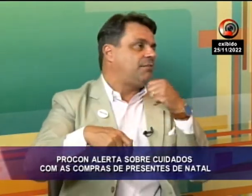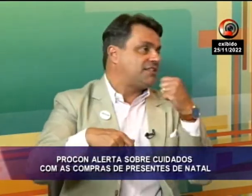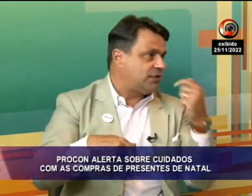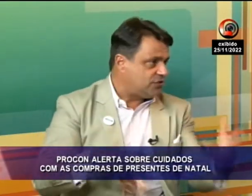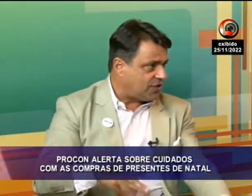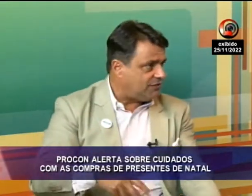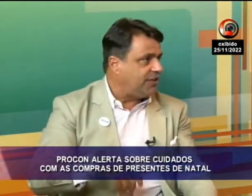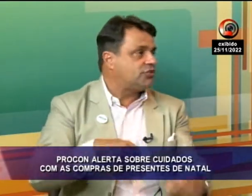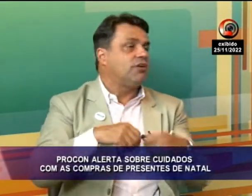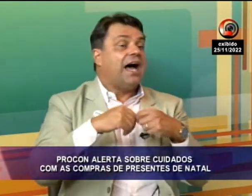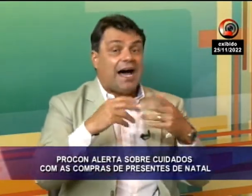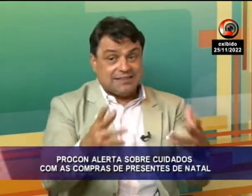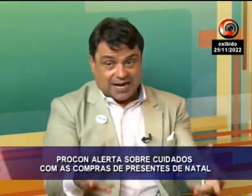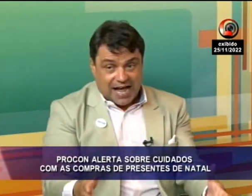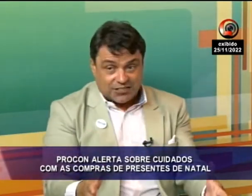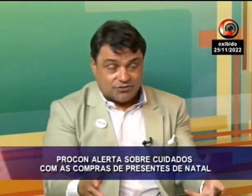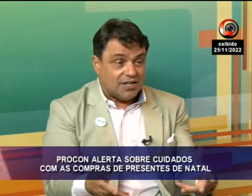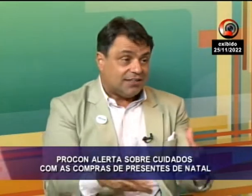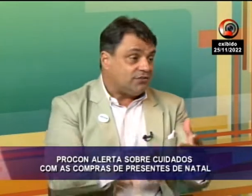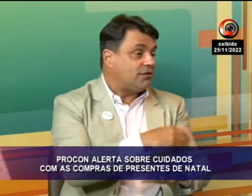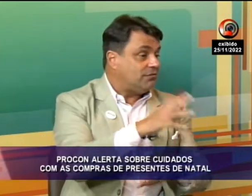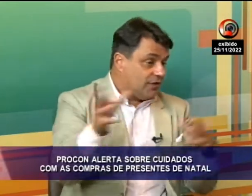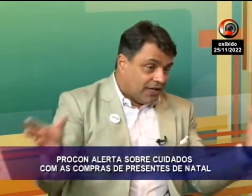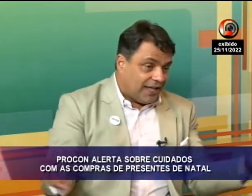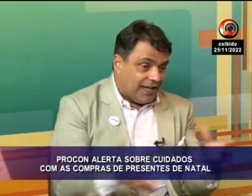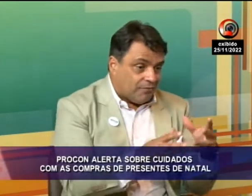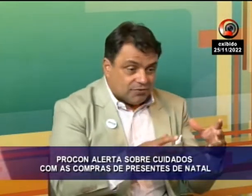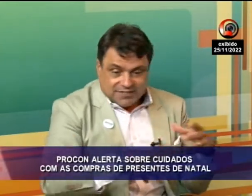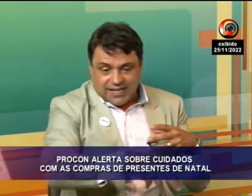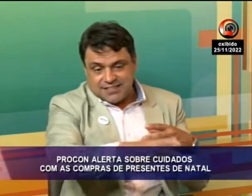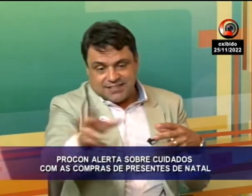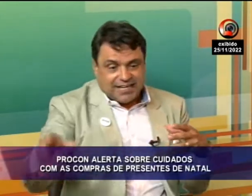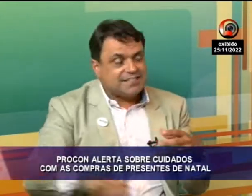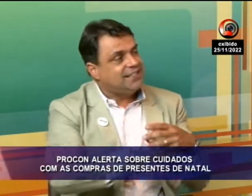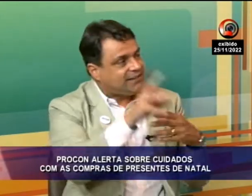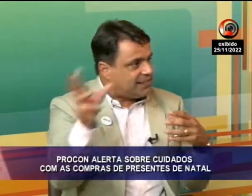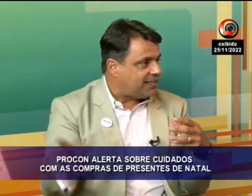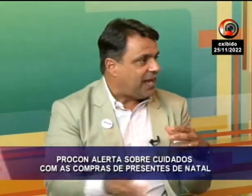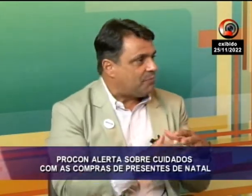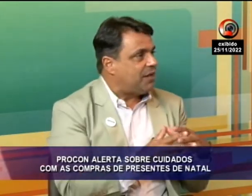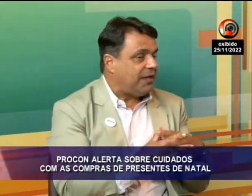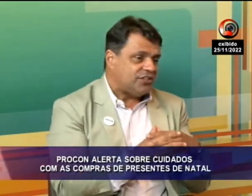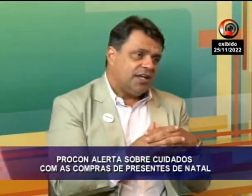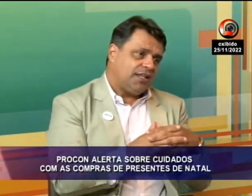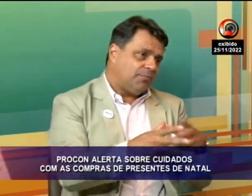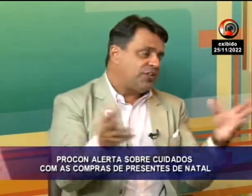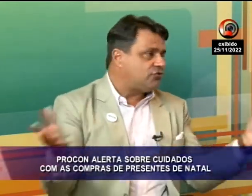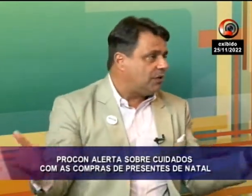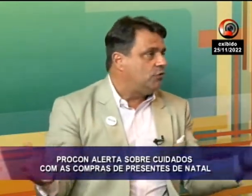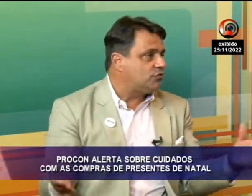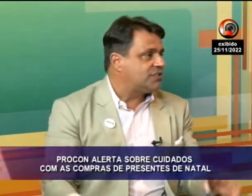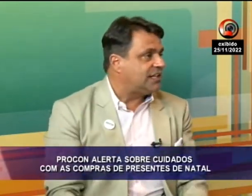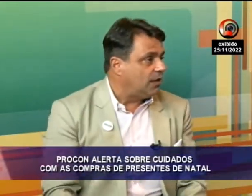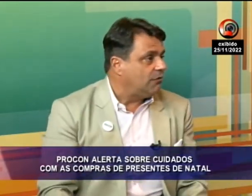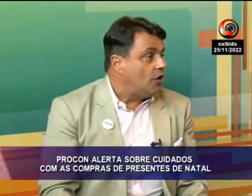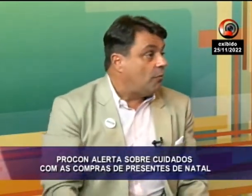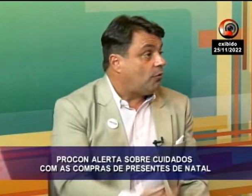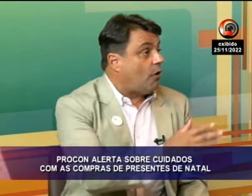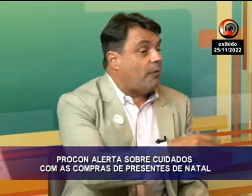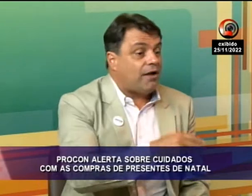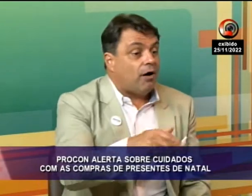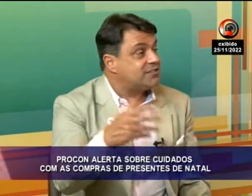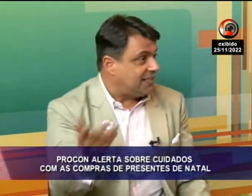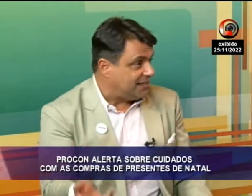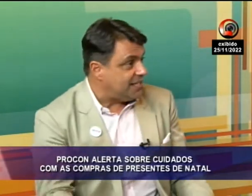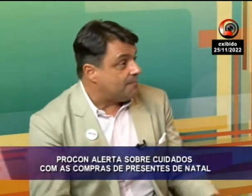ônibus, reclamação de serviço, atrasos. Então, são três itens aí, rapidamente, que pode ajudar muito o cidadão. O